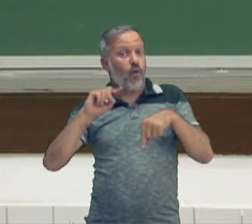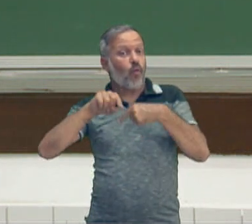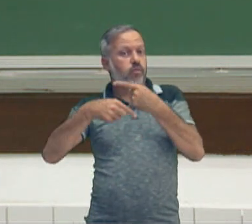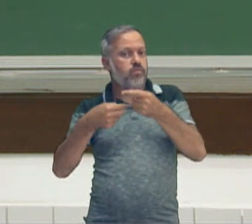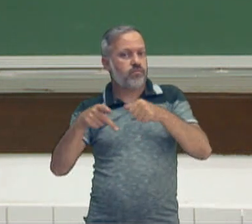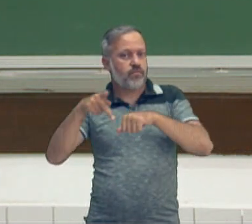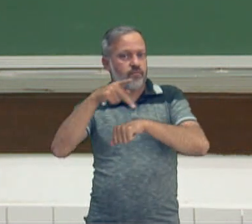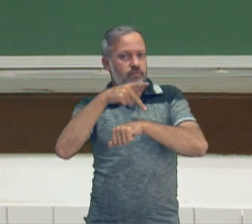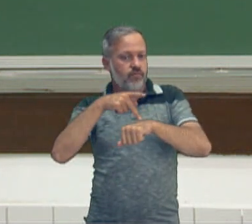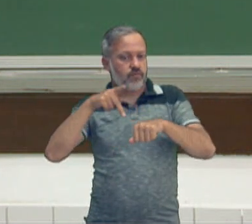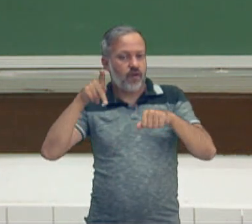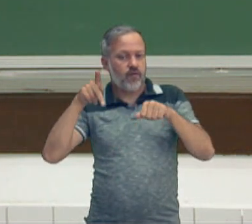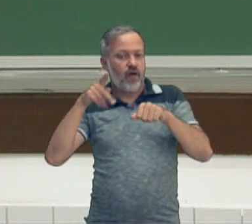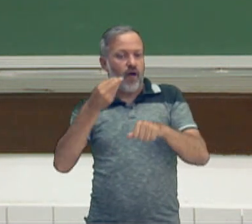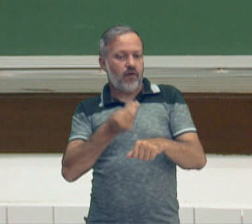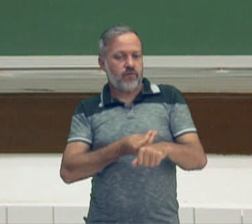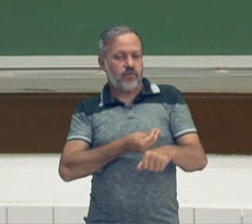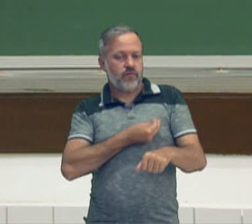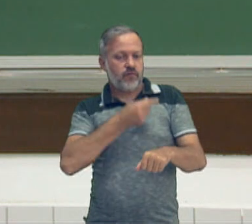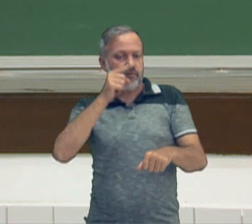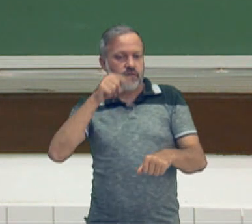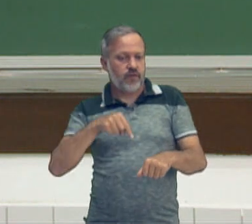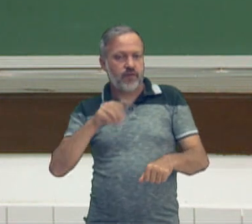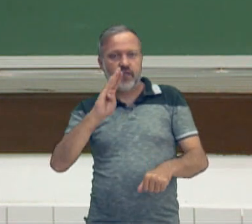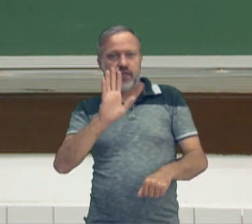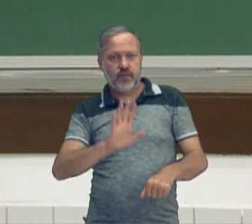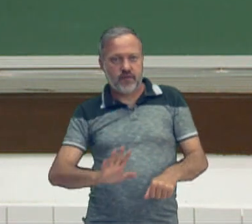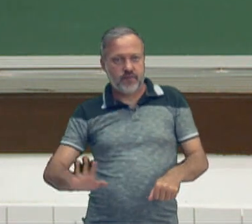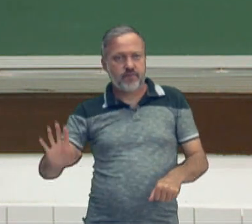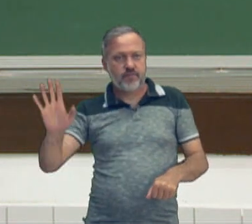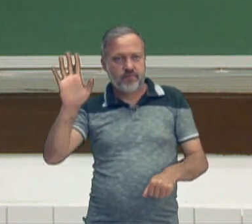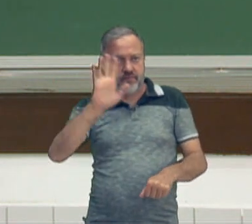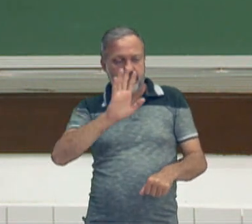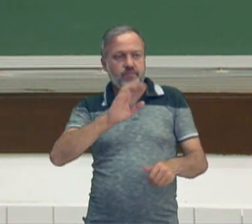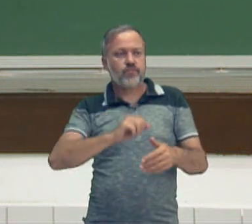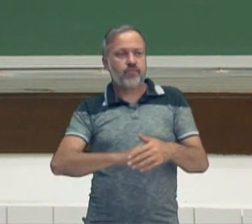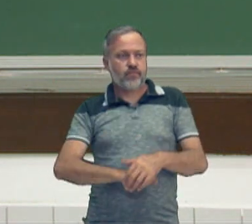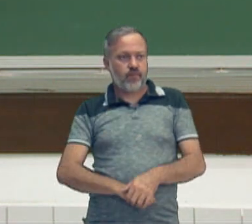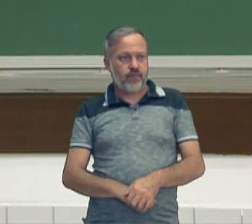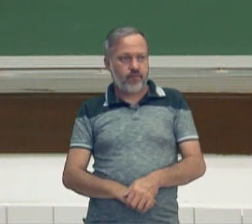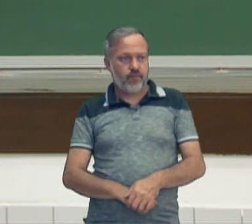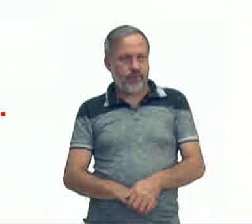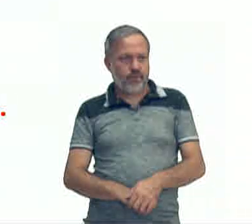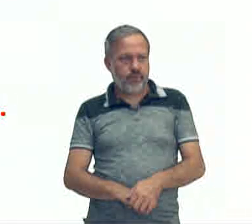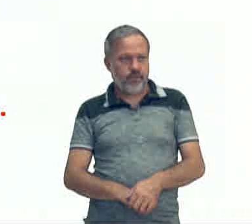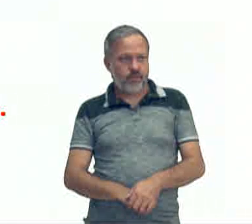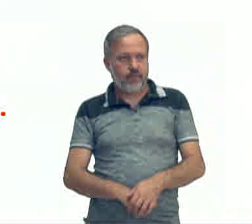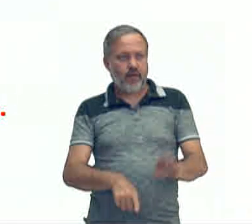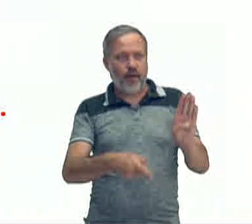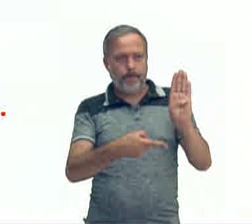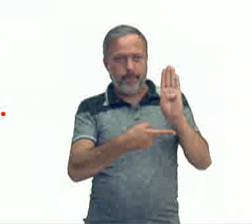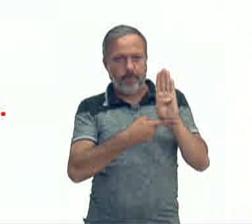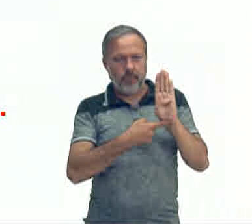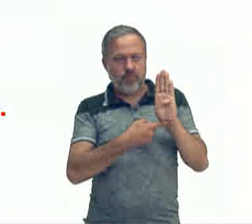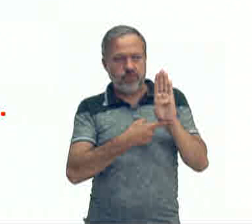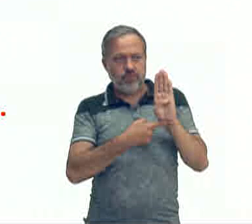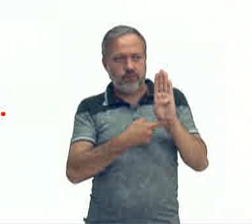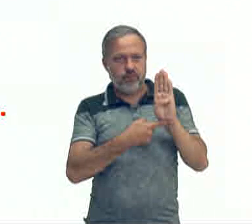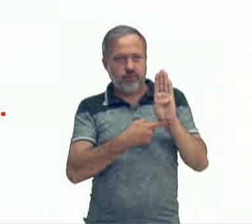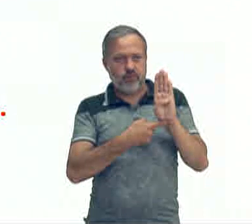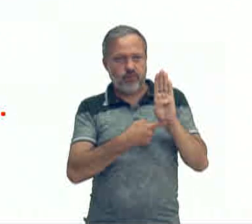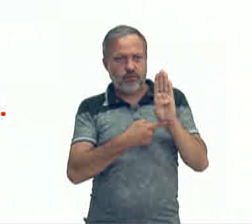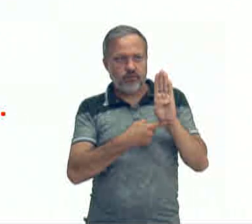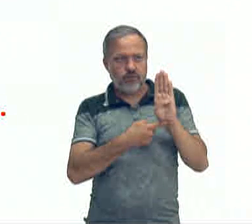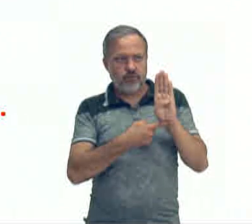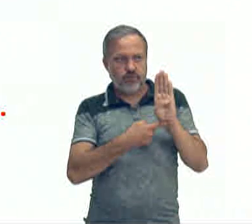contas, a nossa cultura é enriquecida com isso. Então é óbvio, né, que a alternativa correta seria a letra B, e tenho certeza que